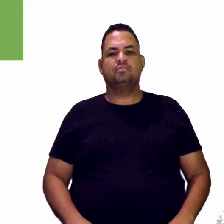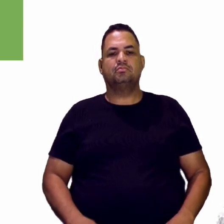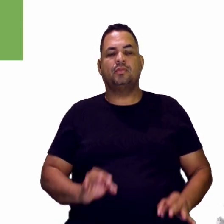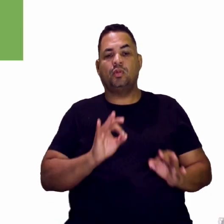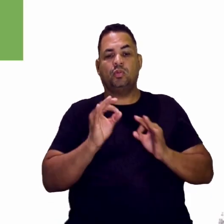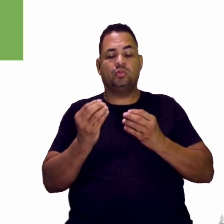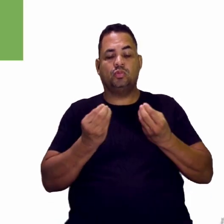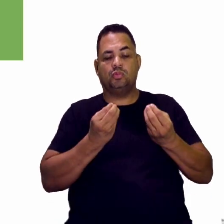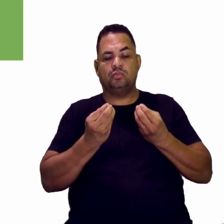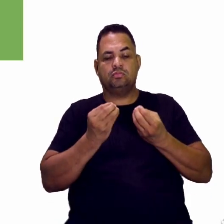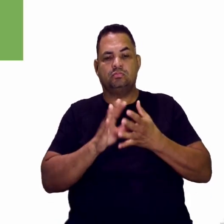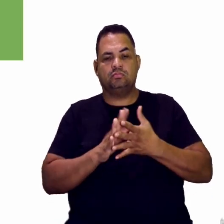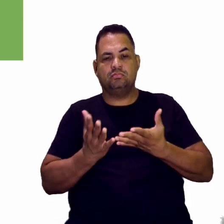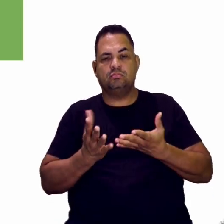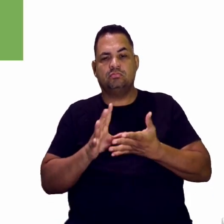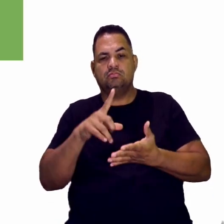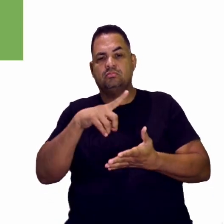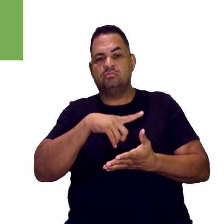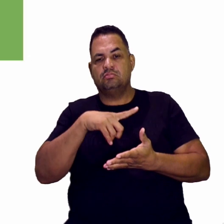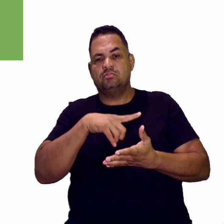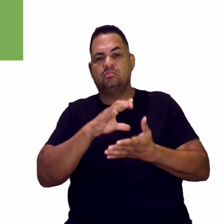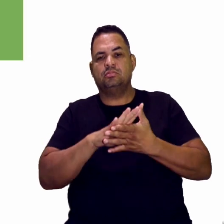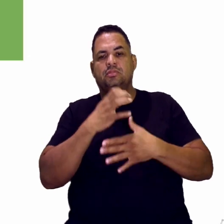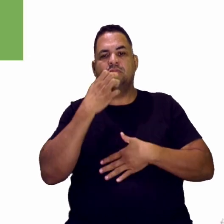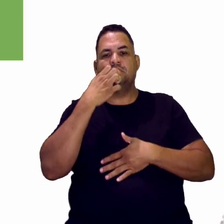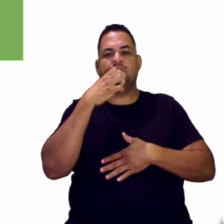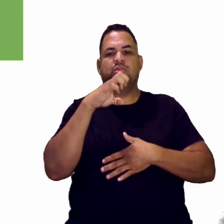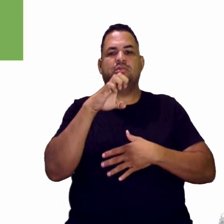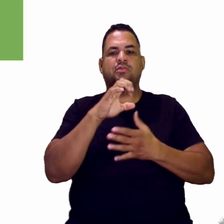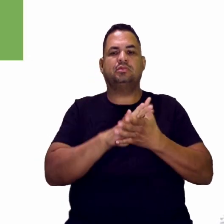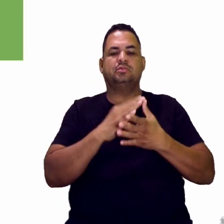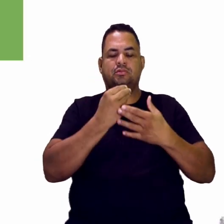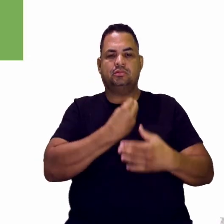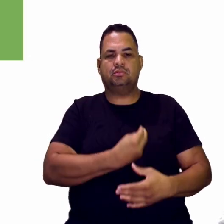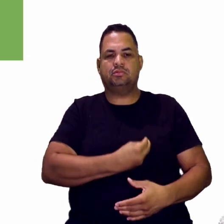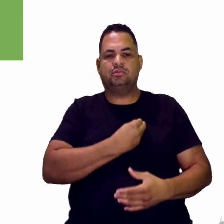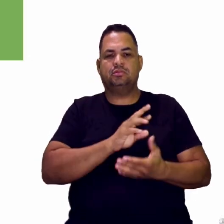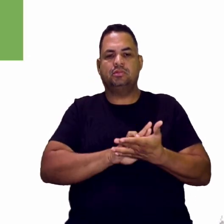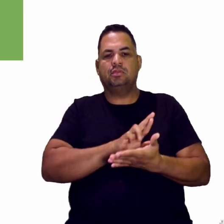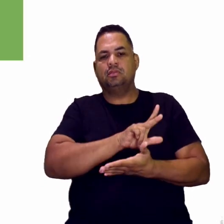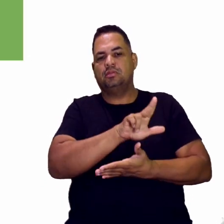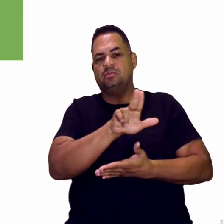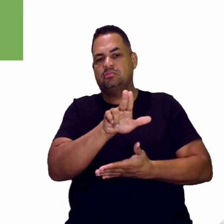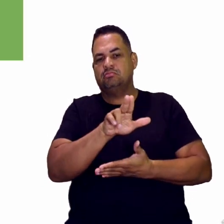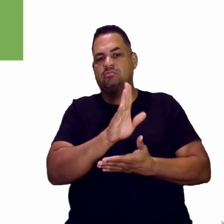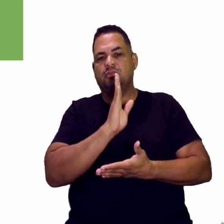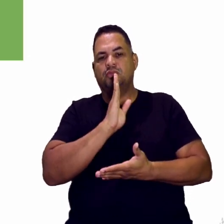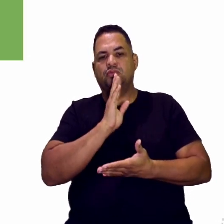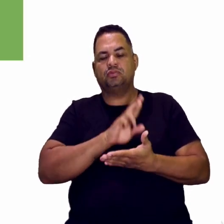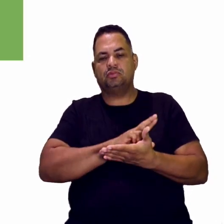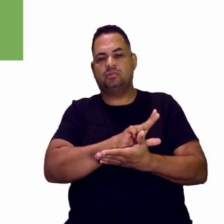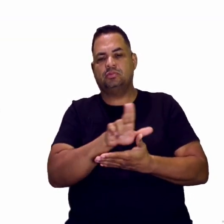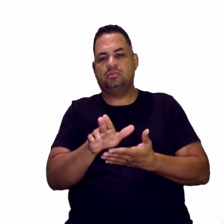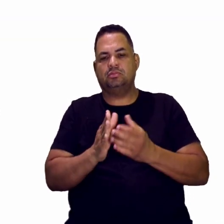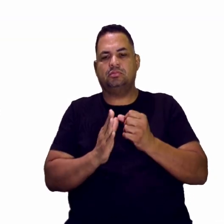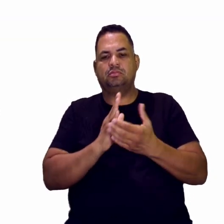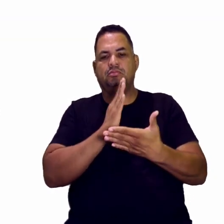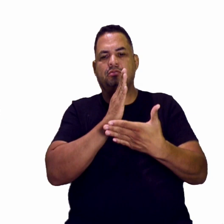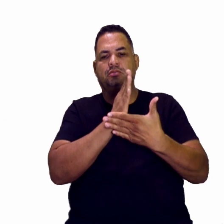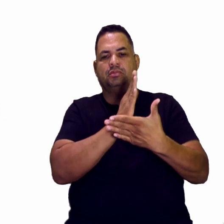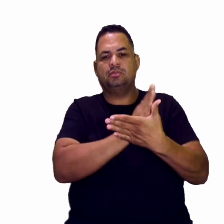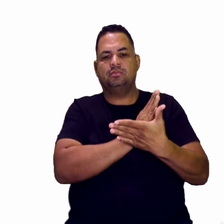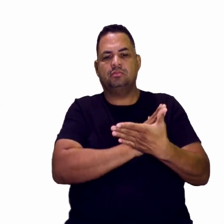na forma de obtenção de energia dos seres vivos. Reconhecer e diferenciar as partes básicas da